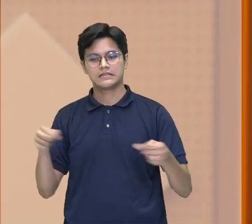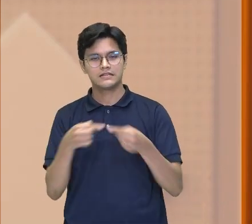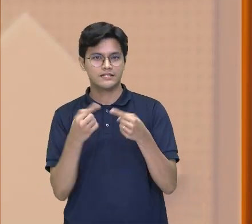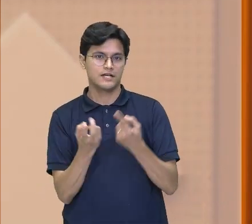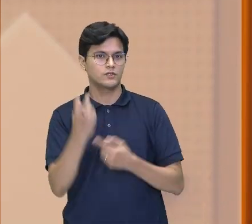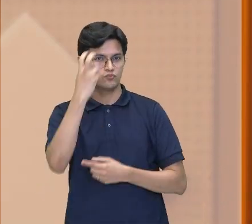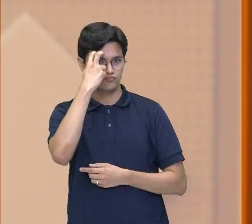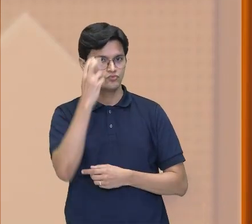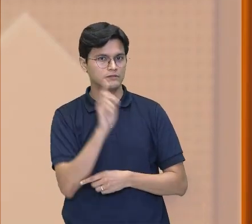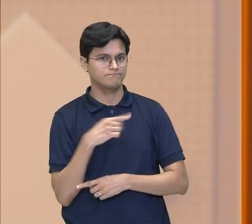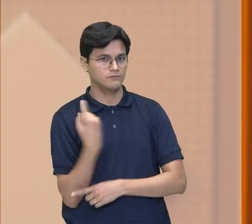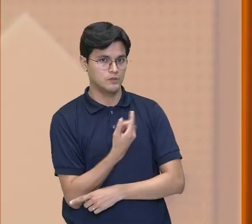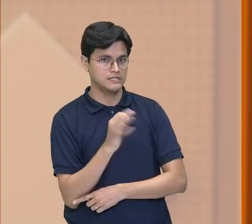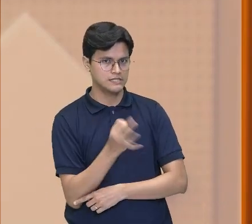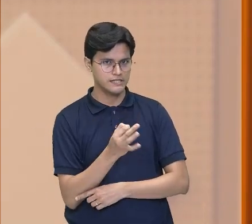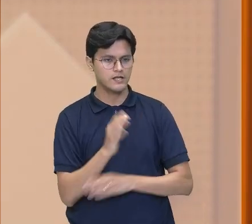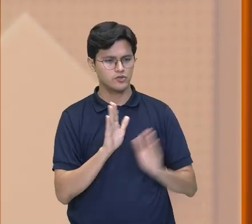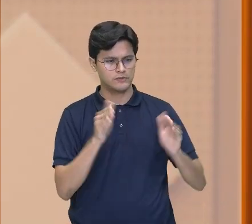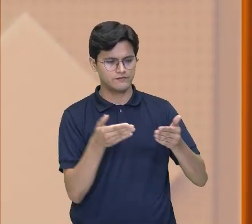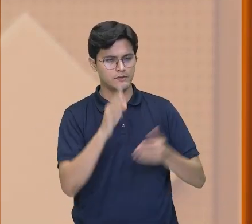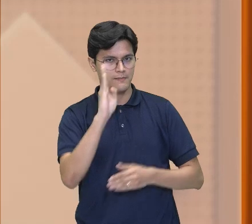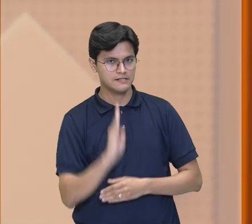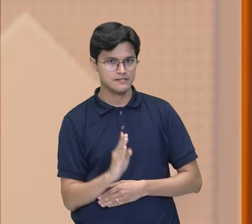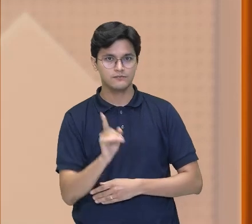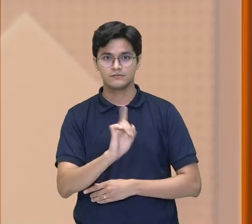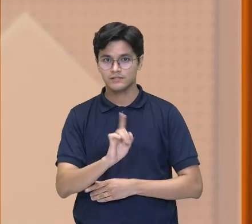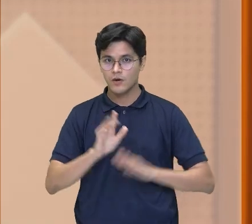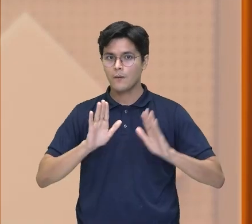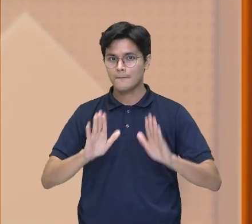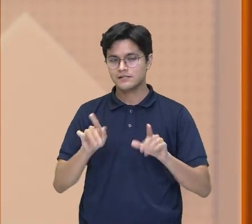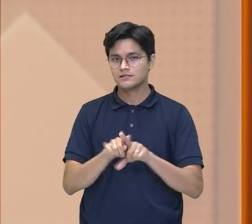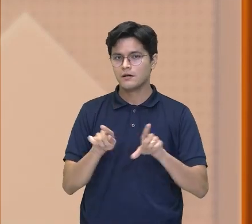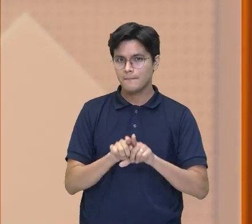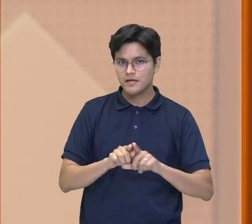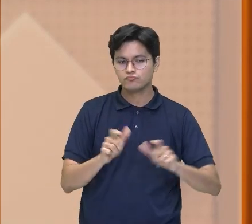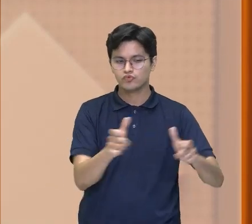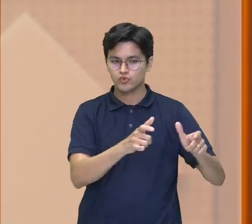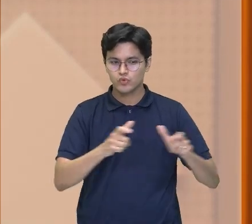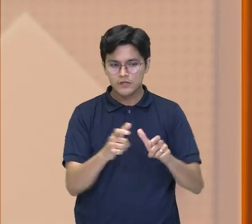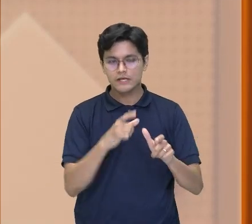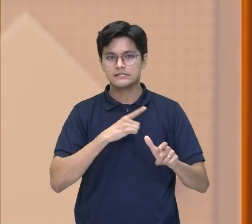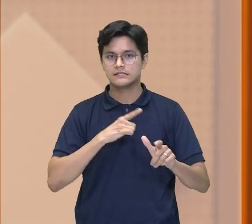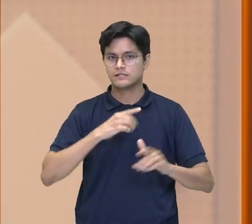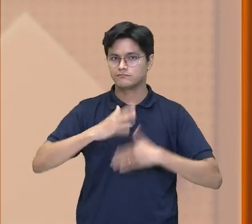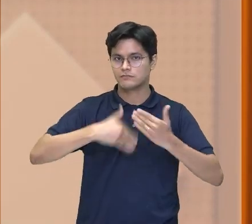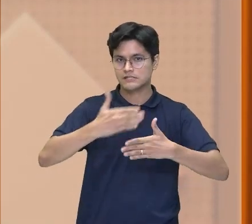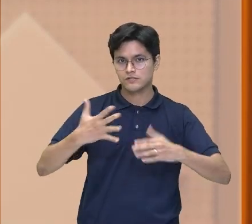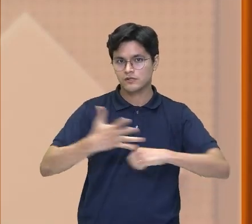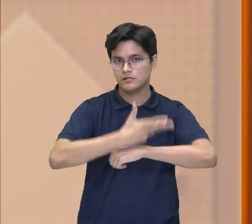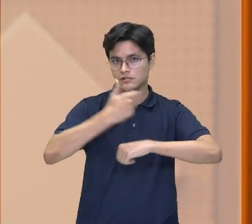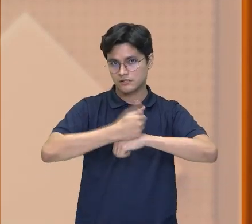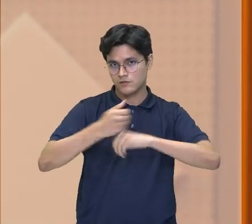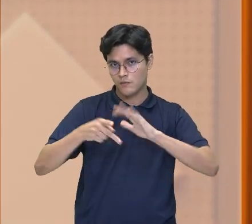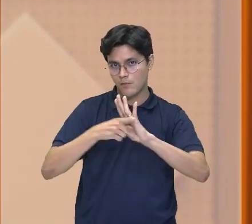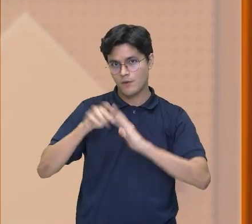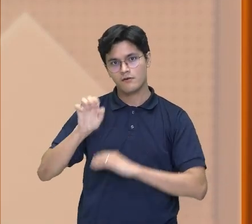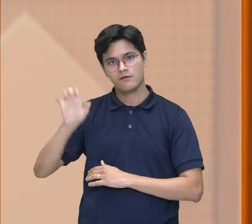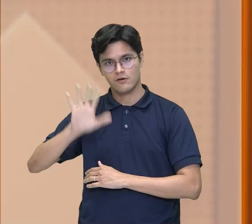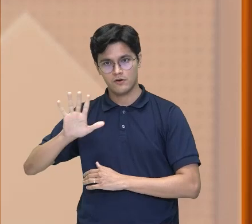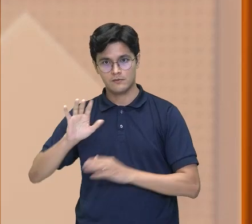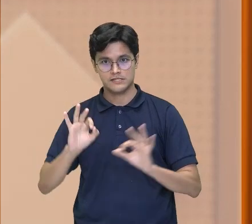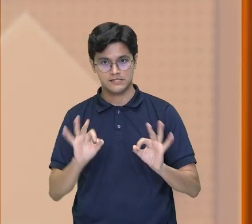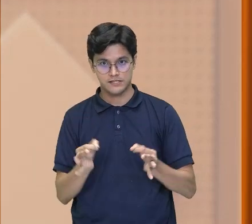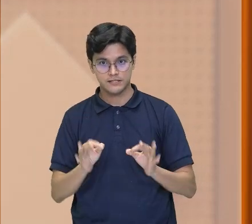no Brasil, mas em muitos lugares onde os europeus tiveram ali um processo de colonização. Certo?